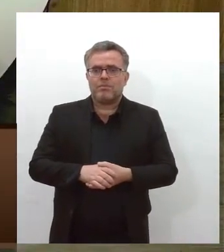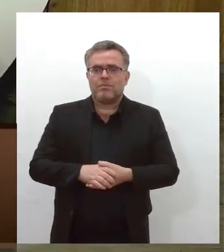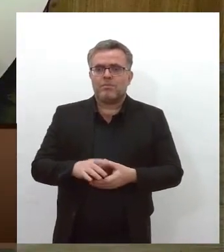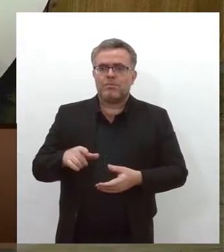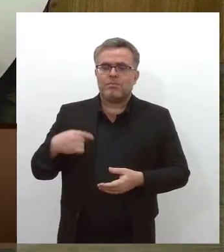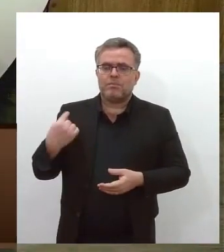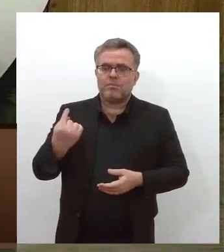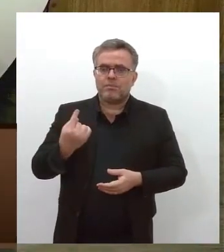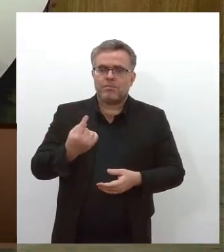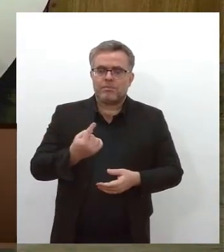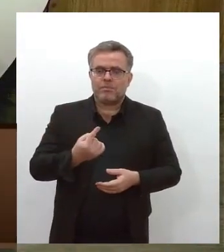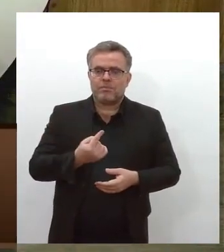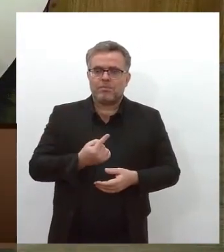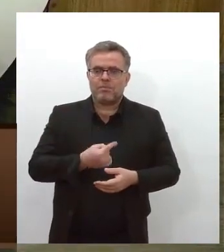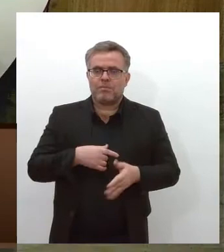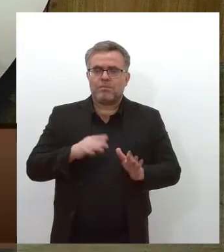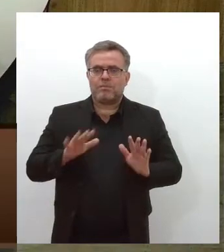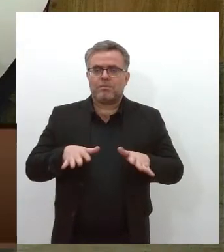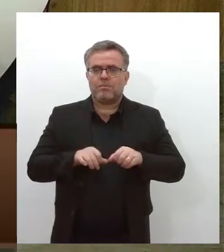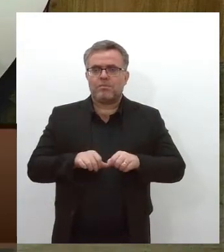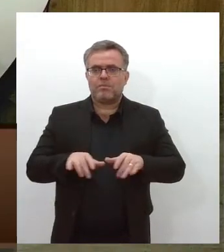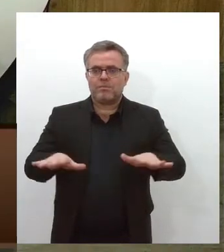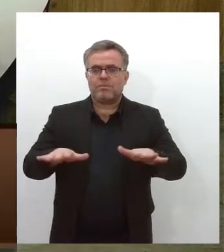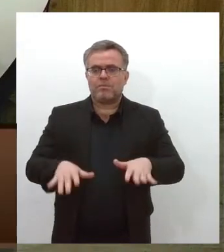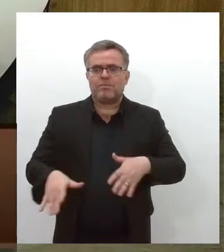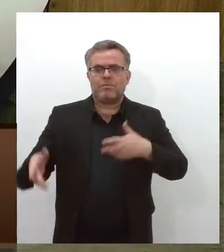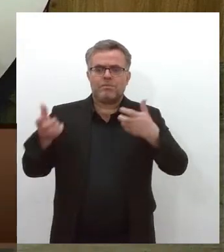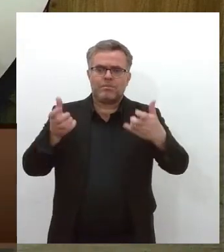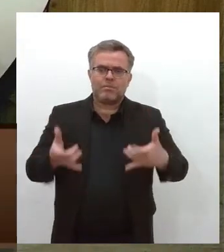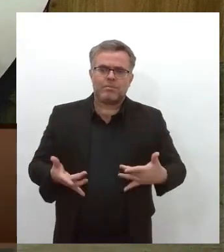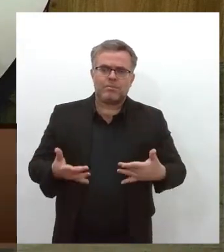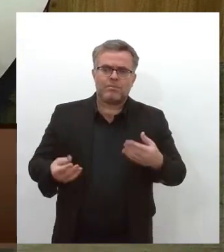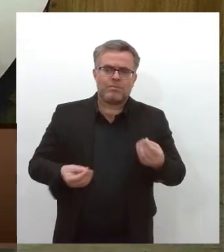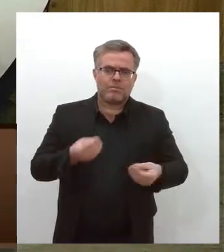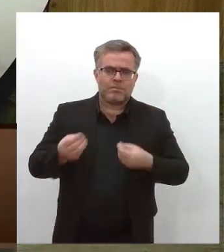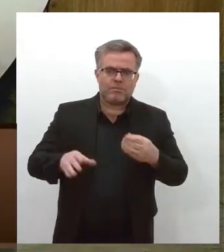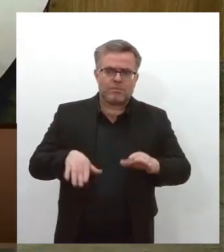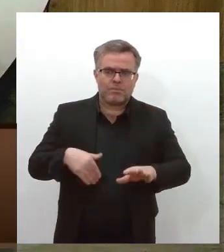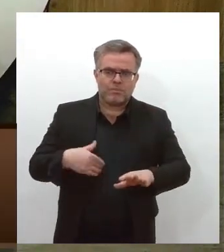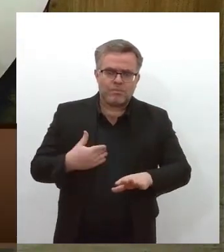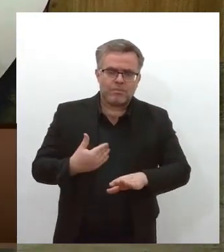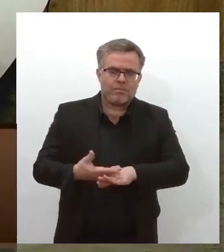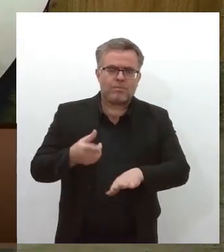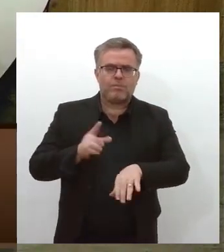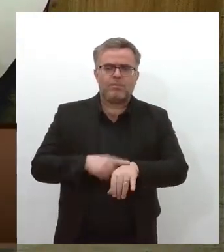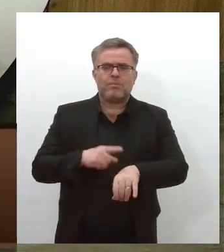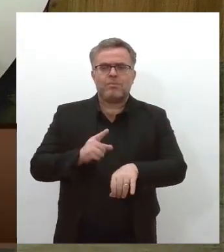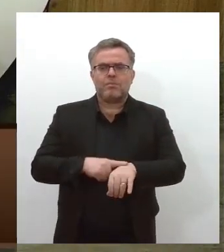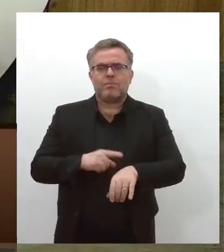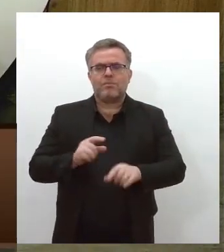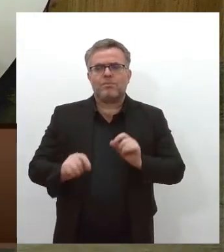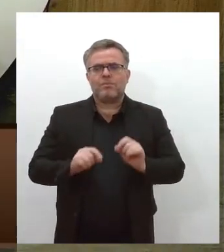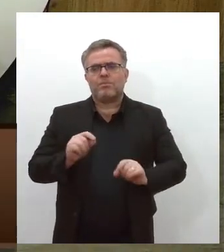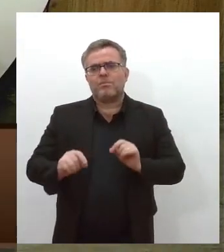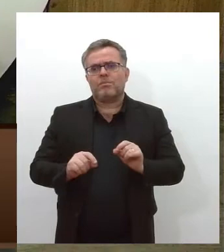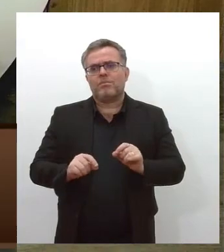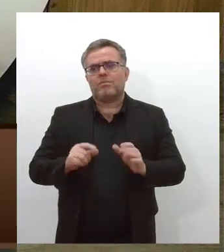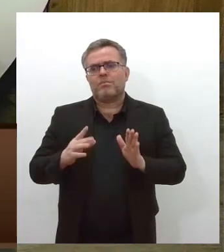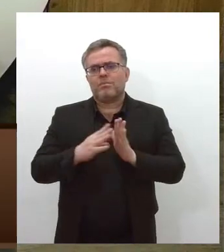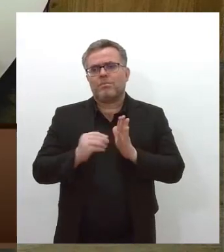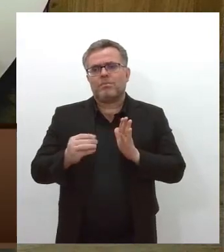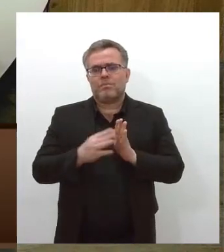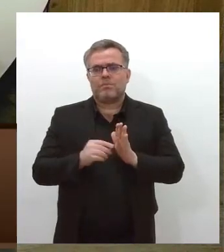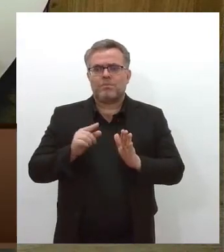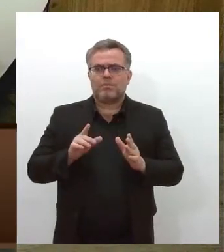polarização no Brasil. Eu queria que o senhor falasse um pouquinho para a gente até onde esse modelo, esse comportamento,